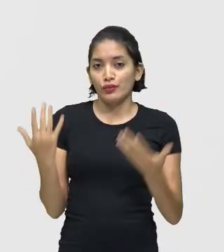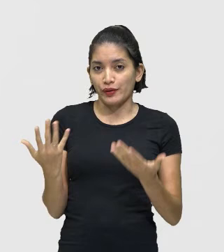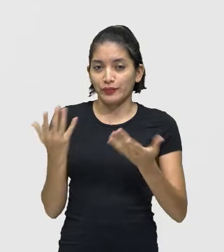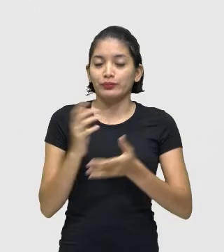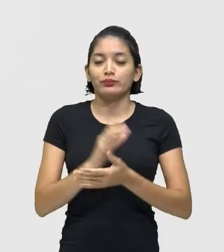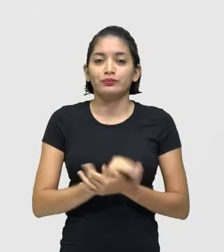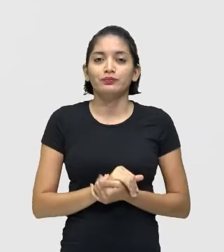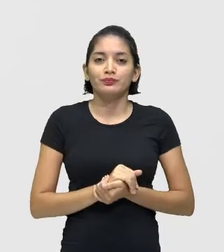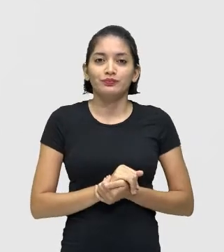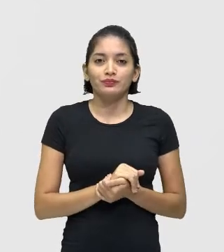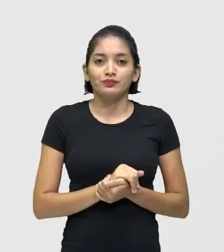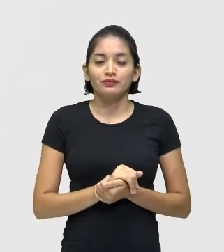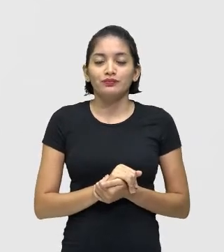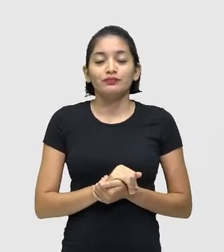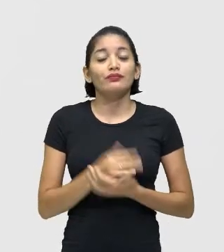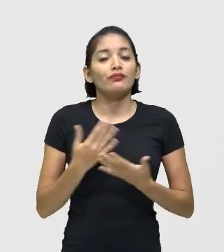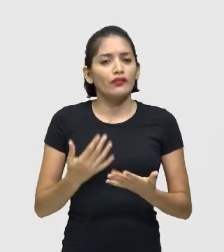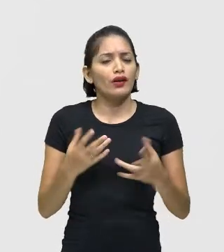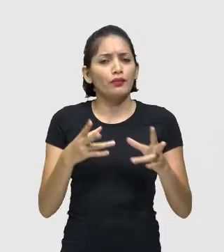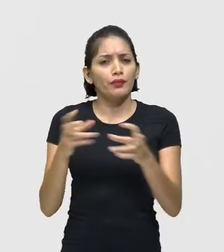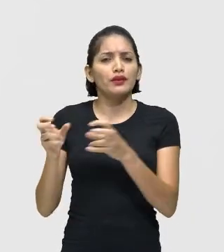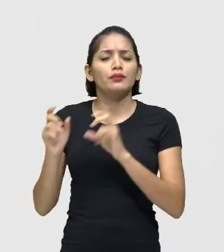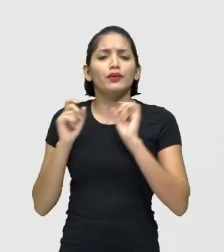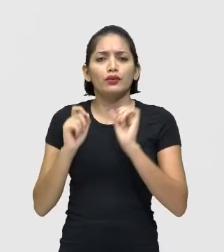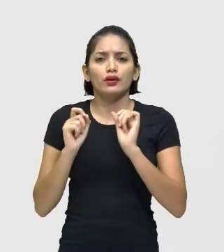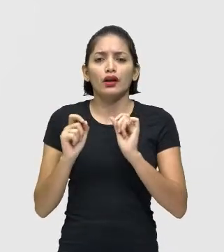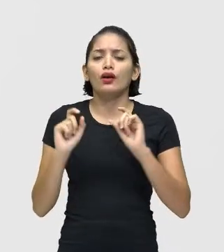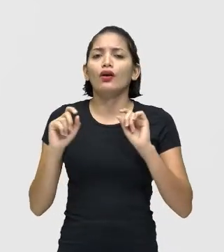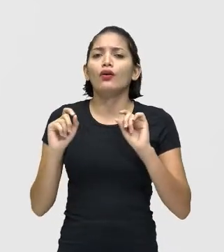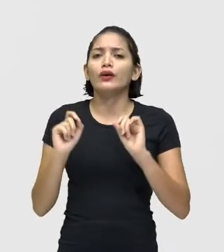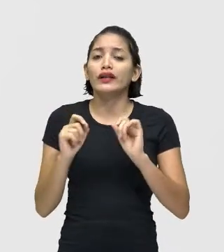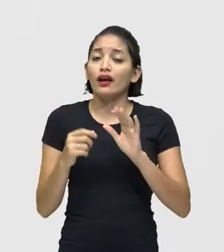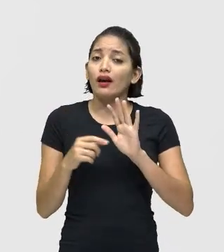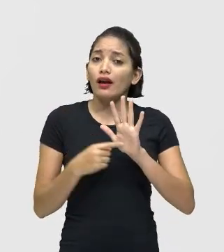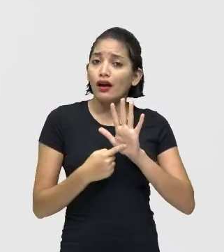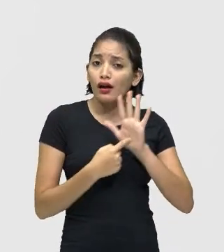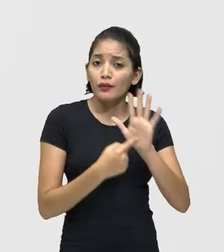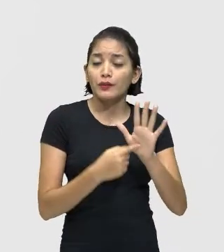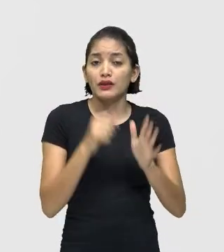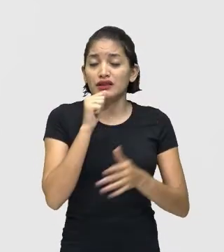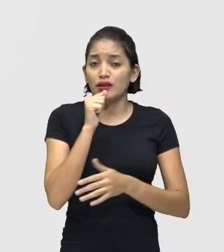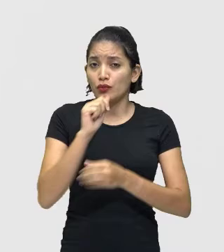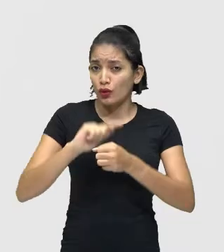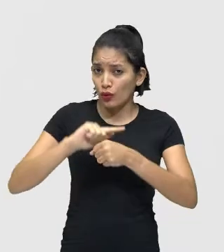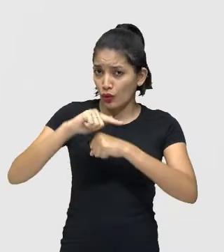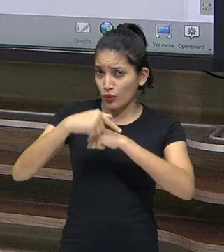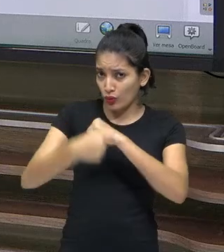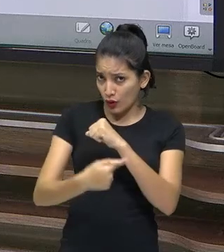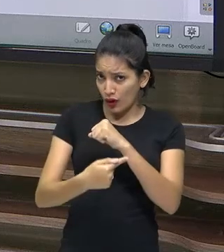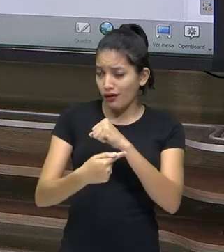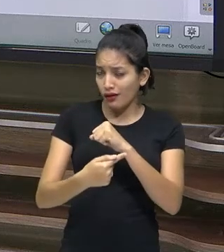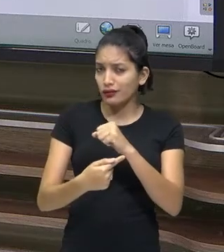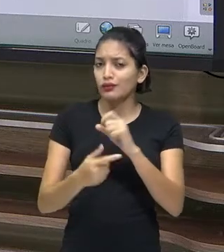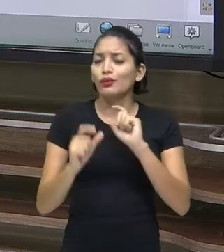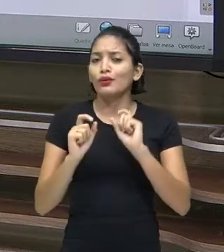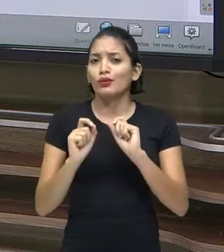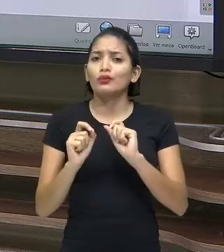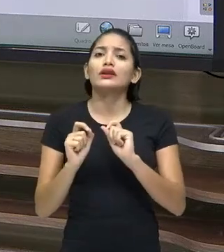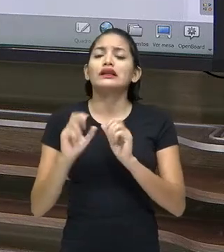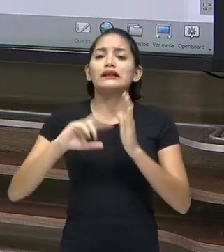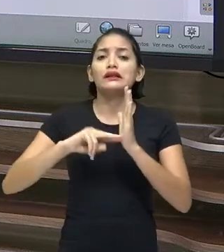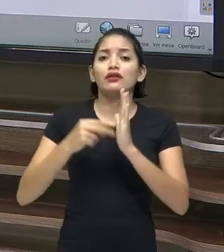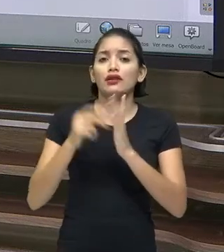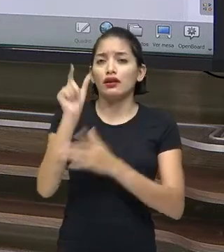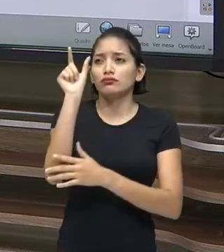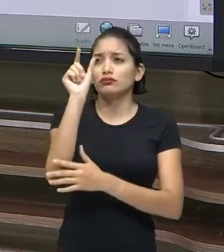de oxidação. Então aí a gente está observando o que representa um átomo, o que representa ali aquele elemento.